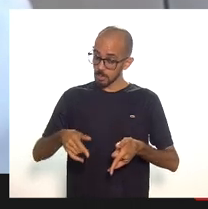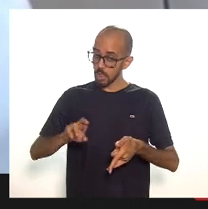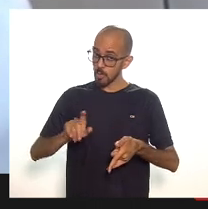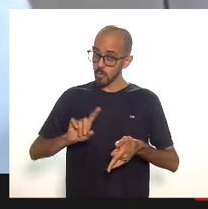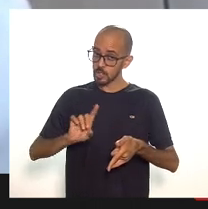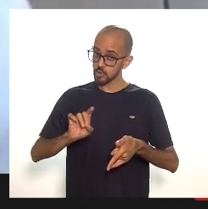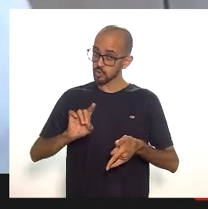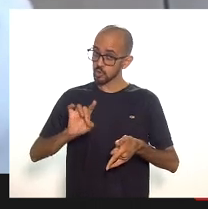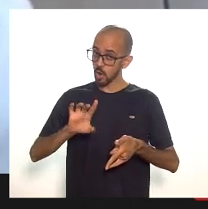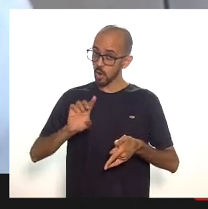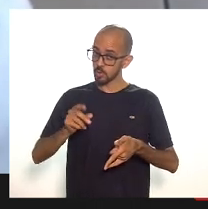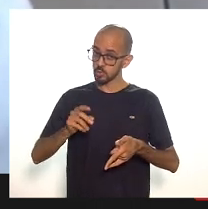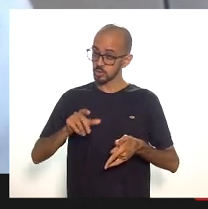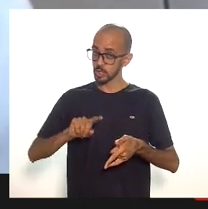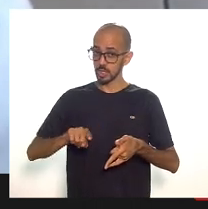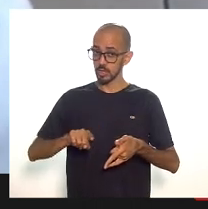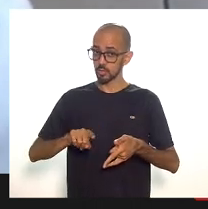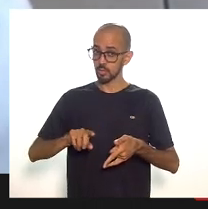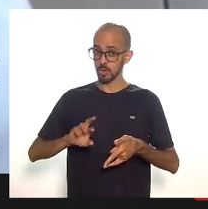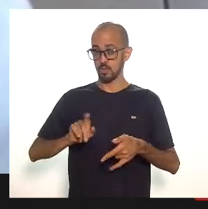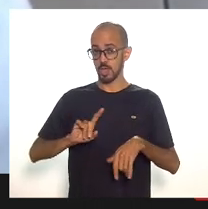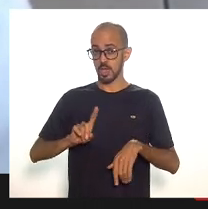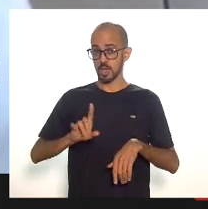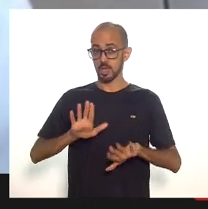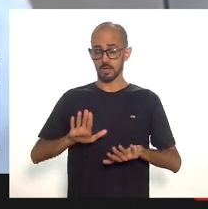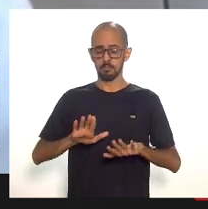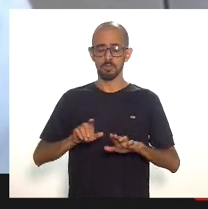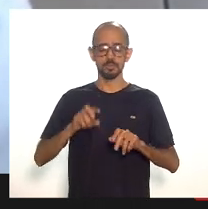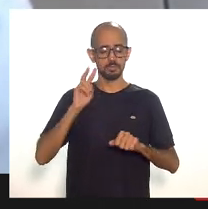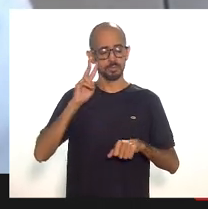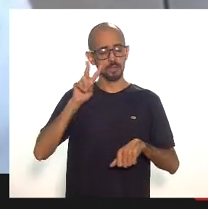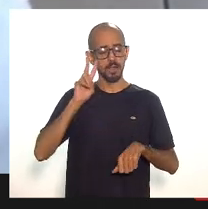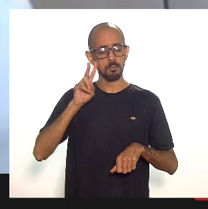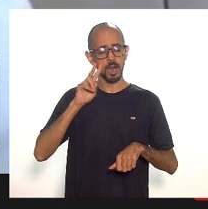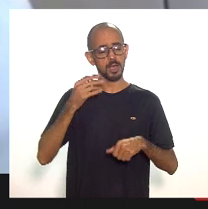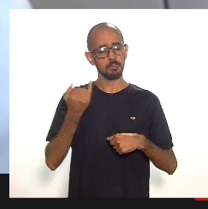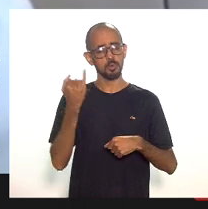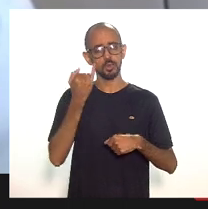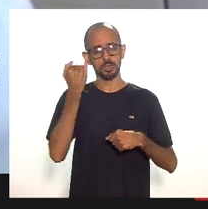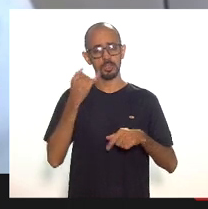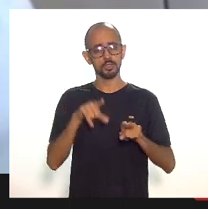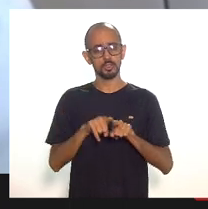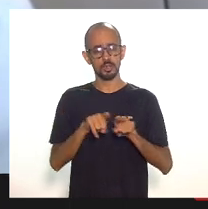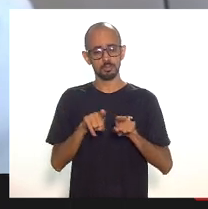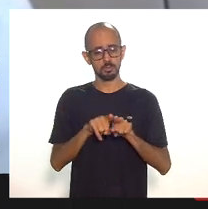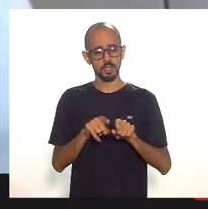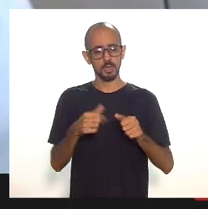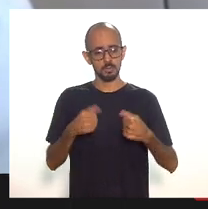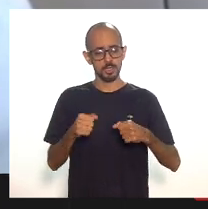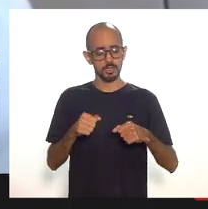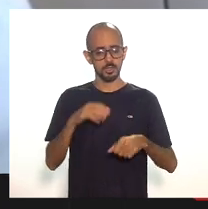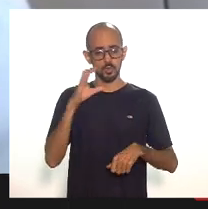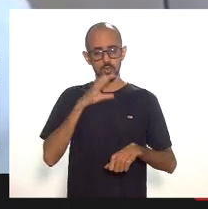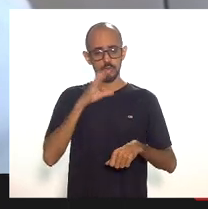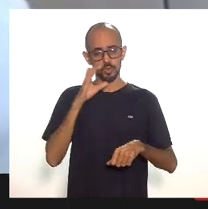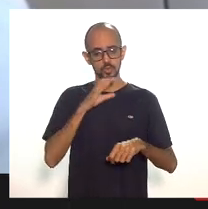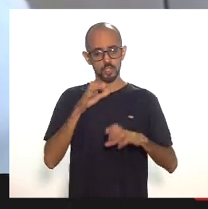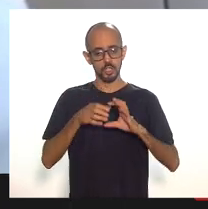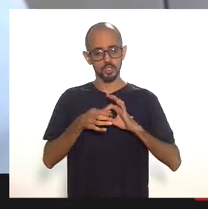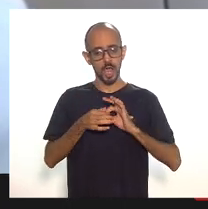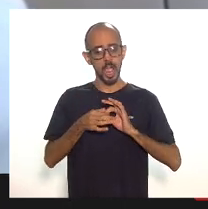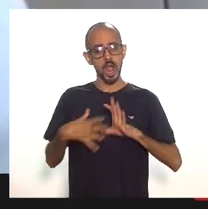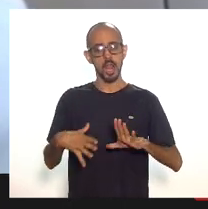também a necessidade de um processo importante e urgente de abertura do patrimônio